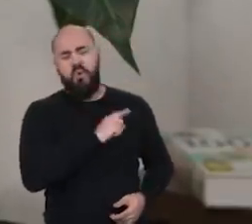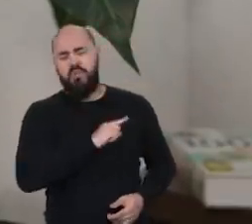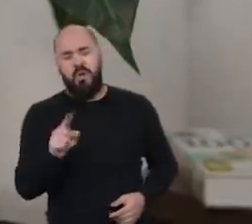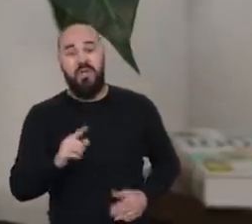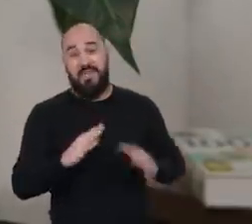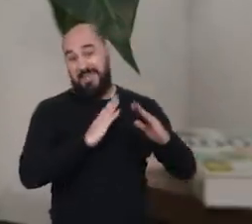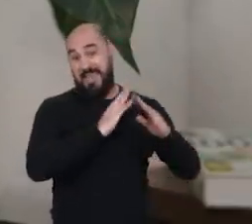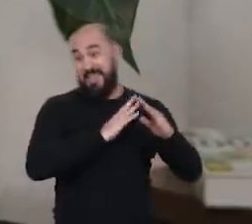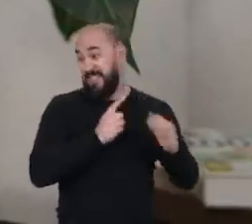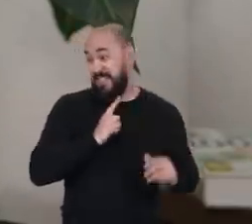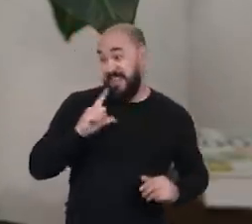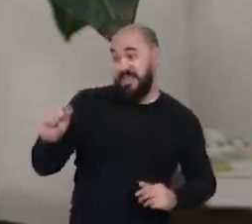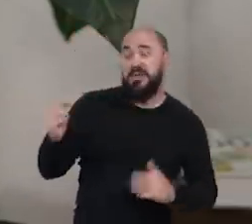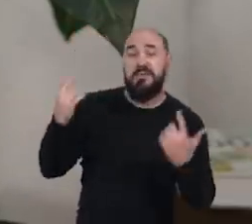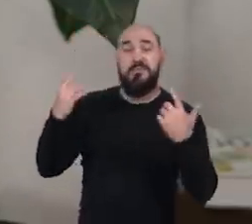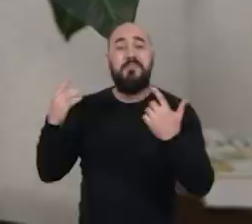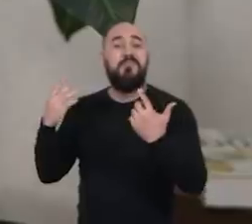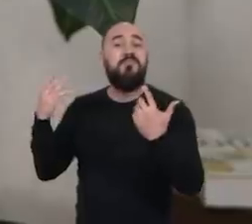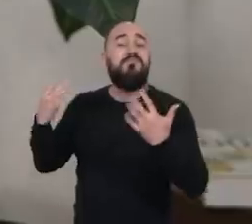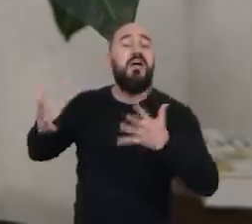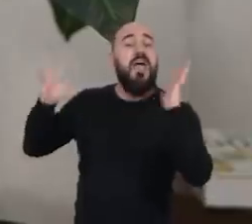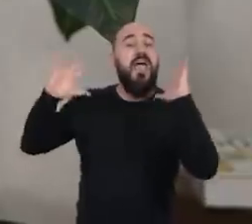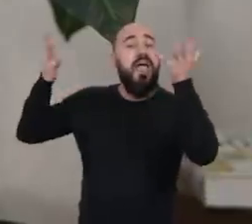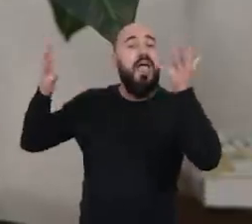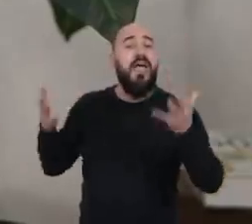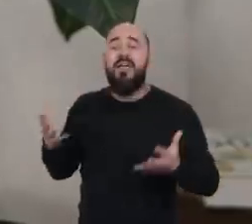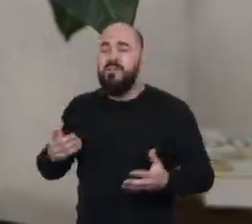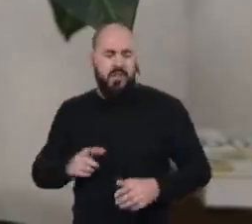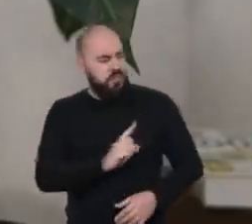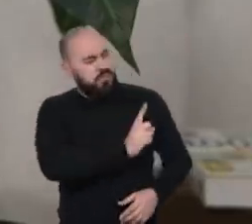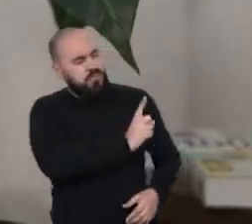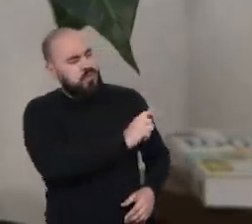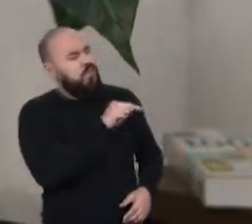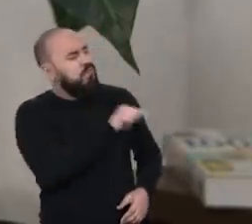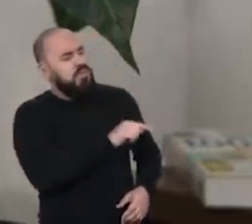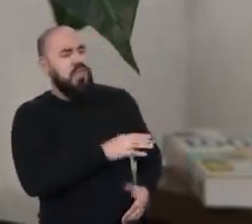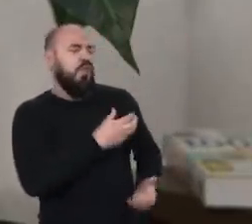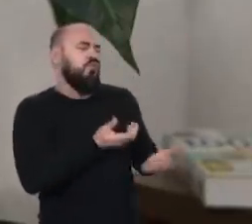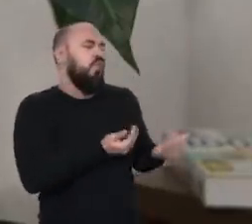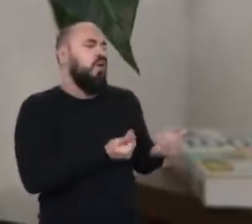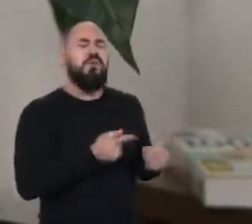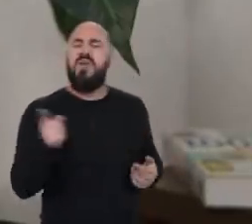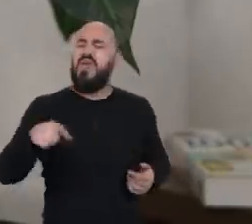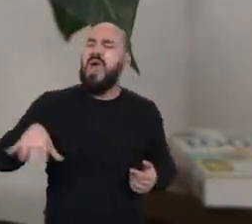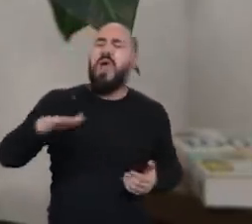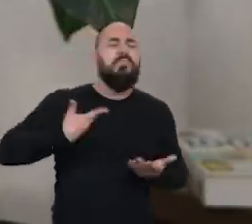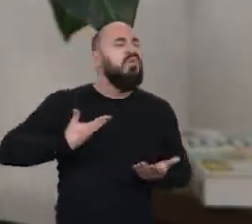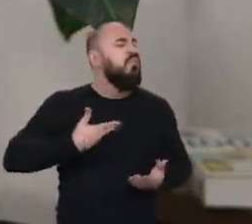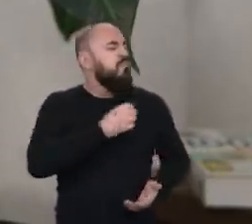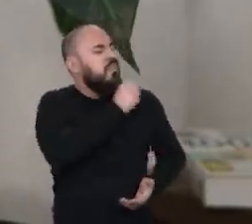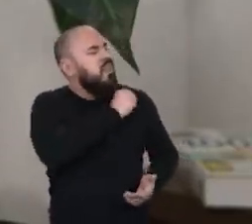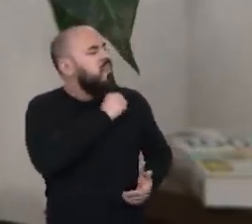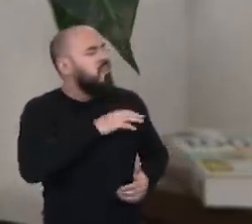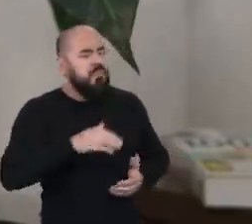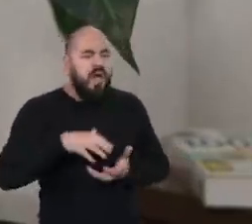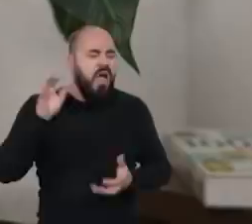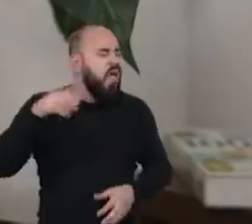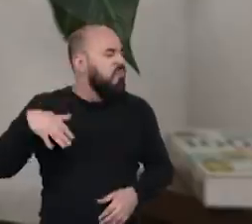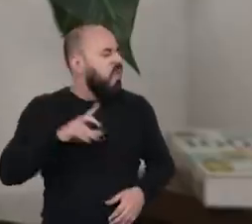casa, e o pai falou, não, mas é muito novo para ficar saindo com um rapaz mais velho, e ele estava de castigo, e a